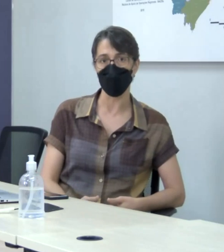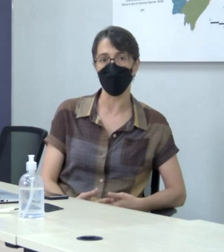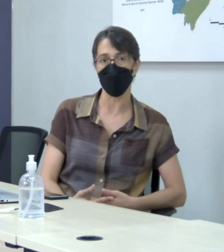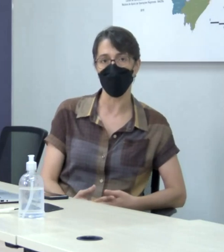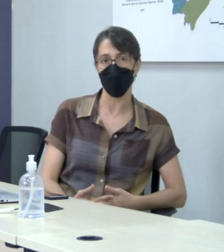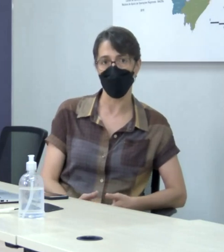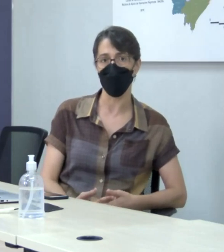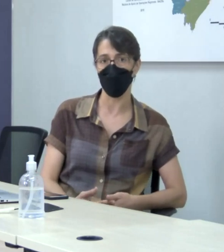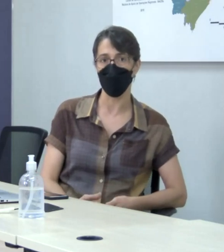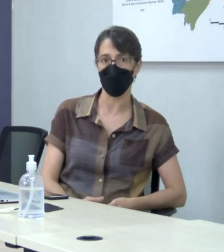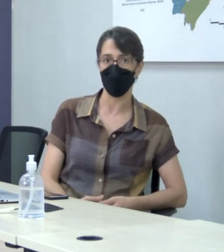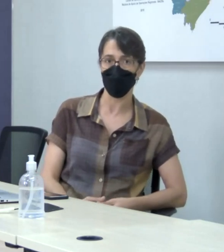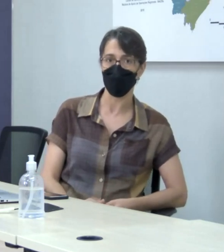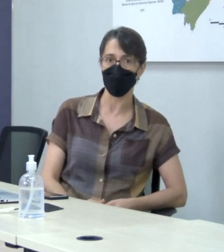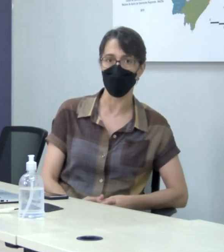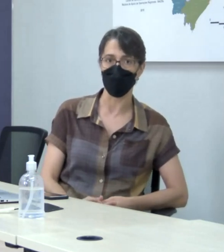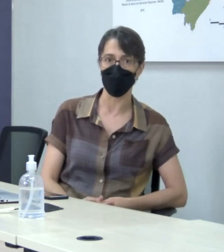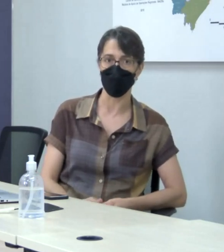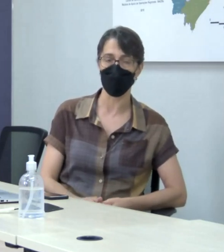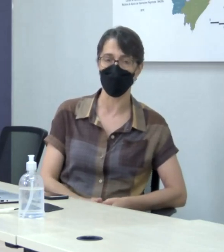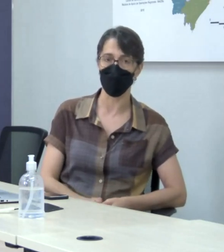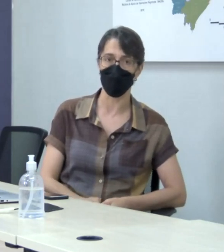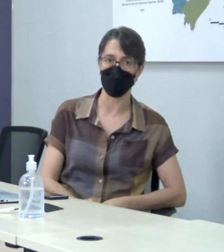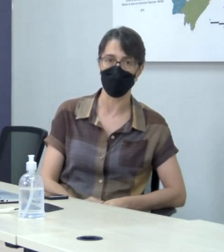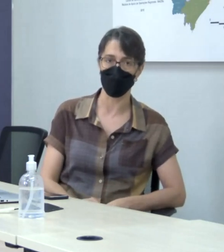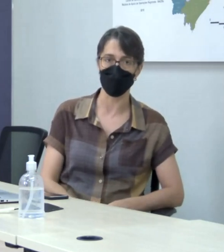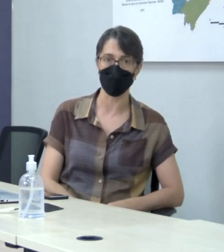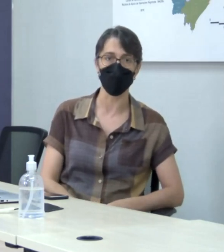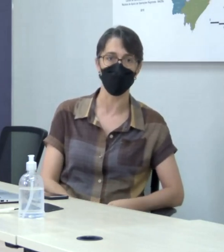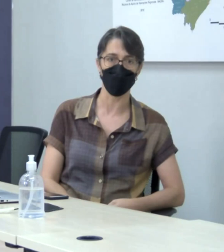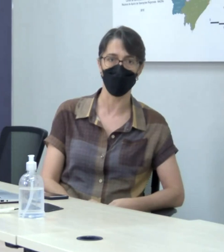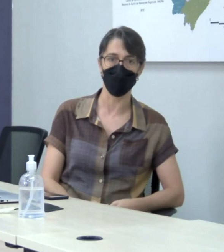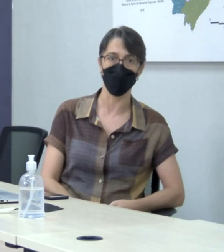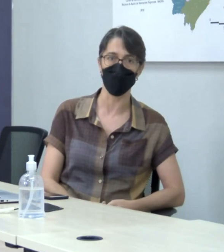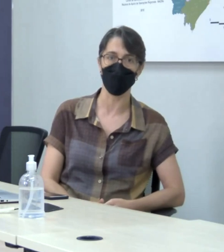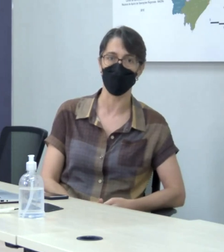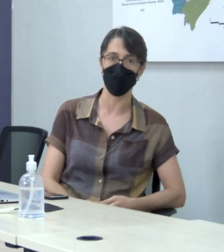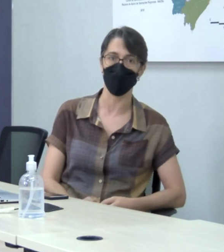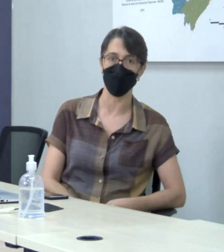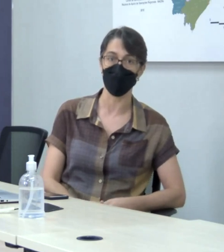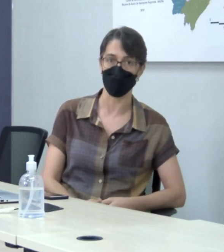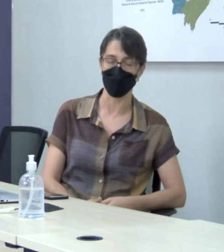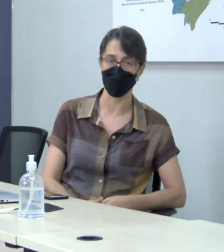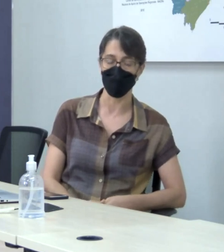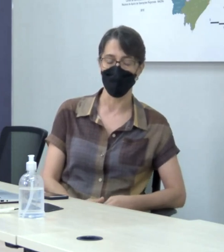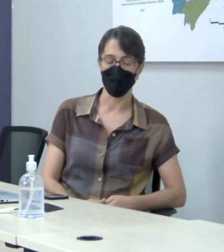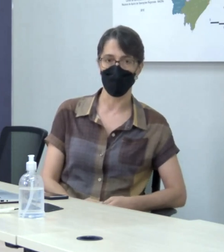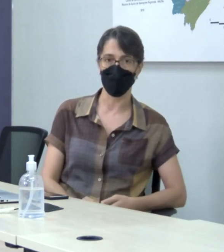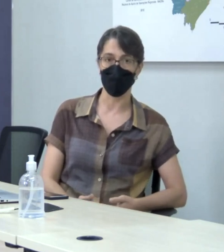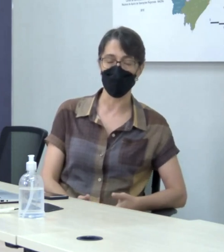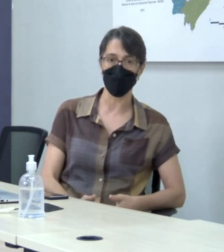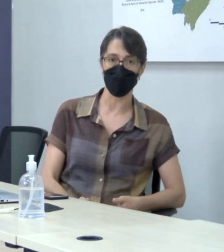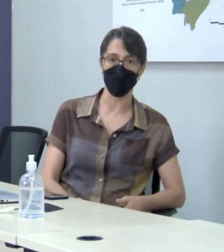utilizem porque é realmente uma ferramenta boa não é só a diretriz nacional que eu tô falando isso não a gente vem usando